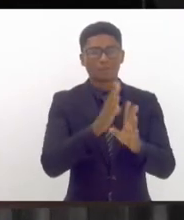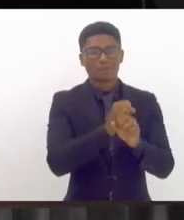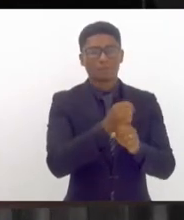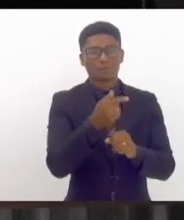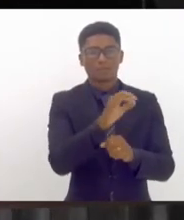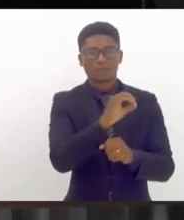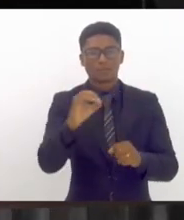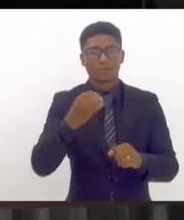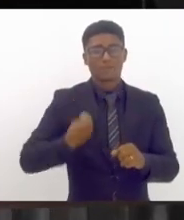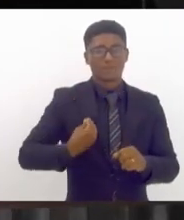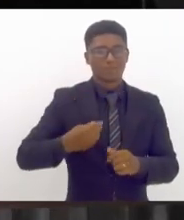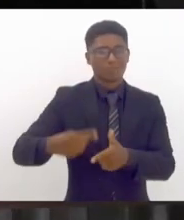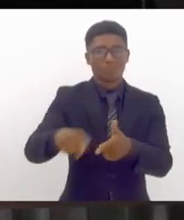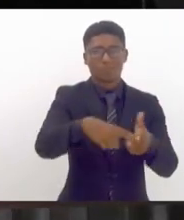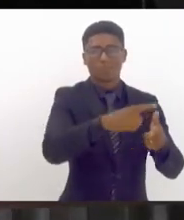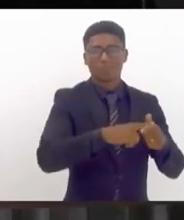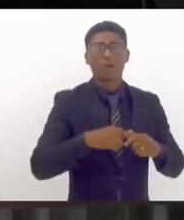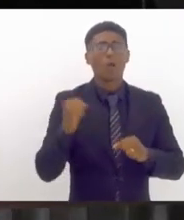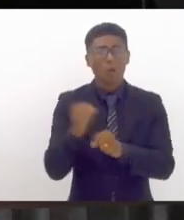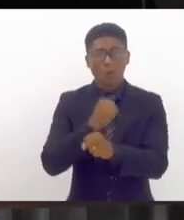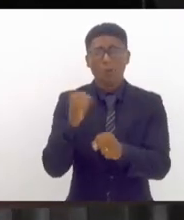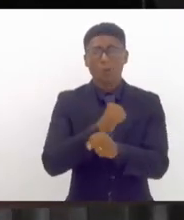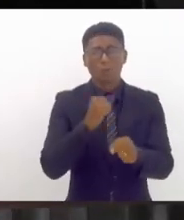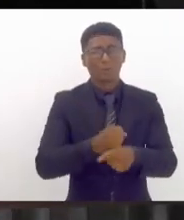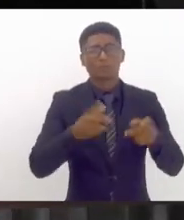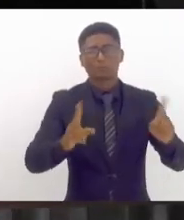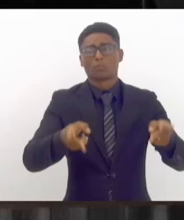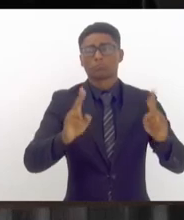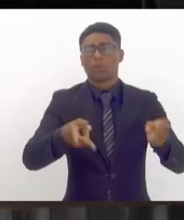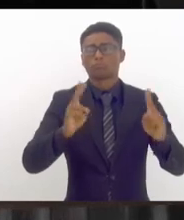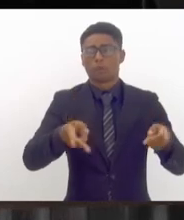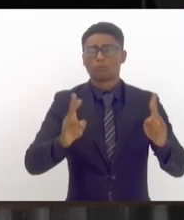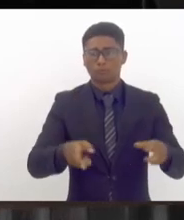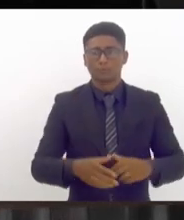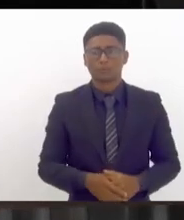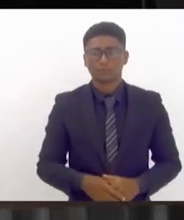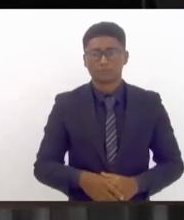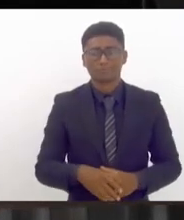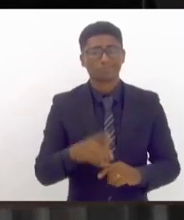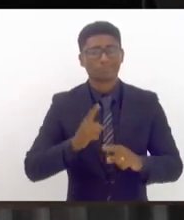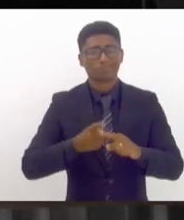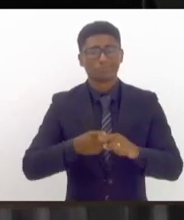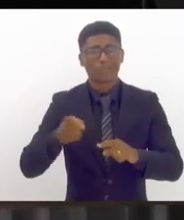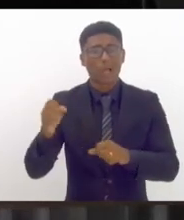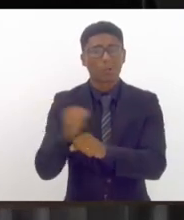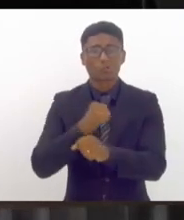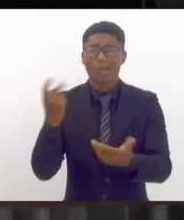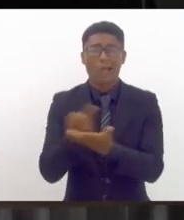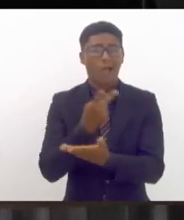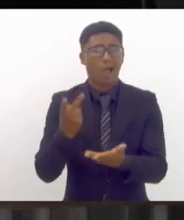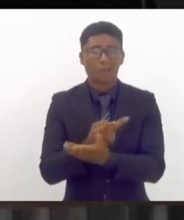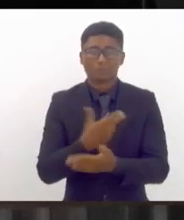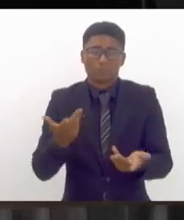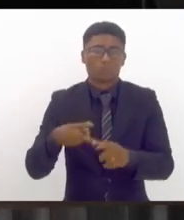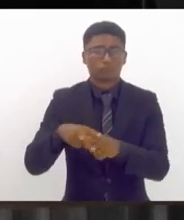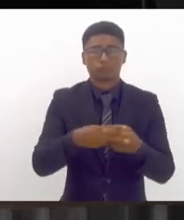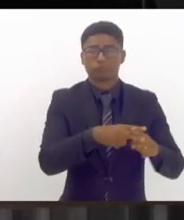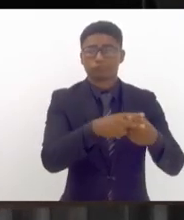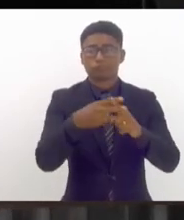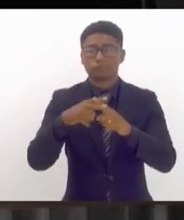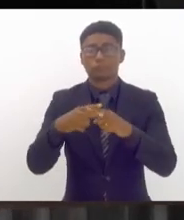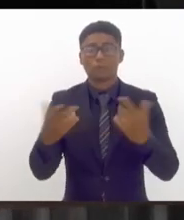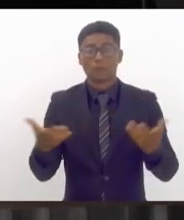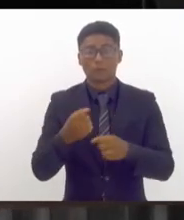e a obra está lá acontecendo ainda para corrigir os vícios de construção. E só nesse ano, o atual prefeito